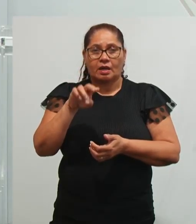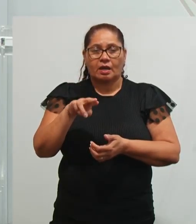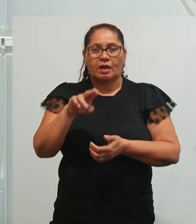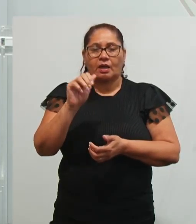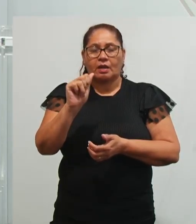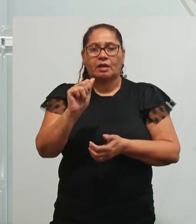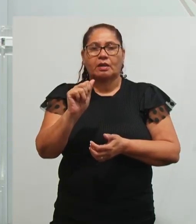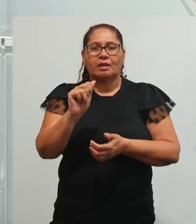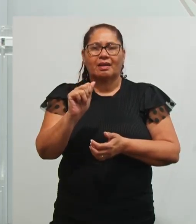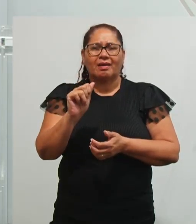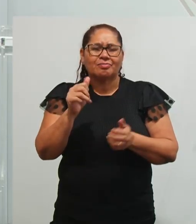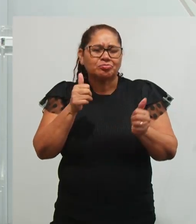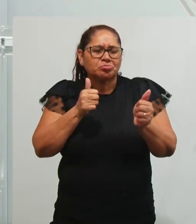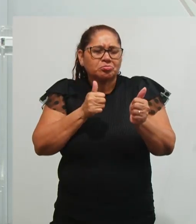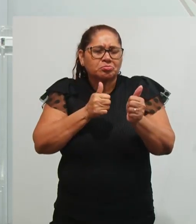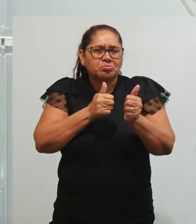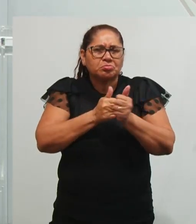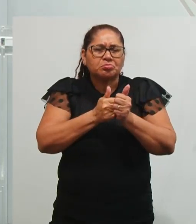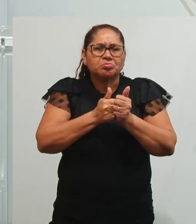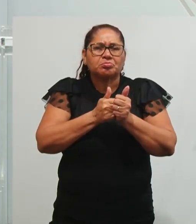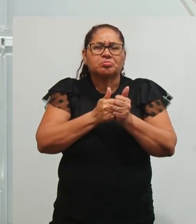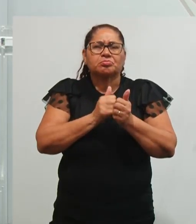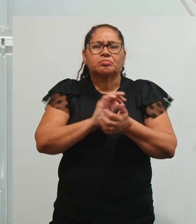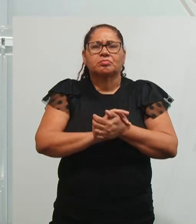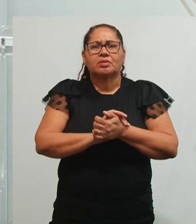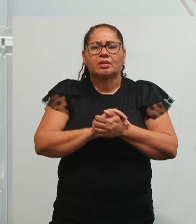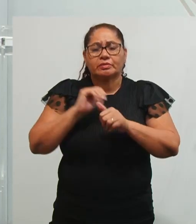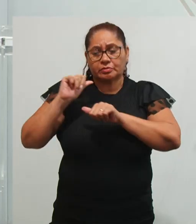que mais se aproxima da avaliação